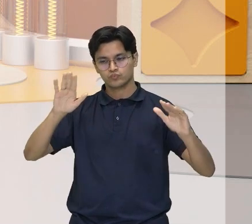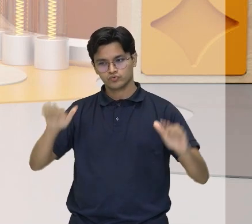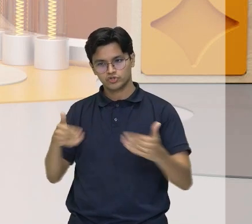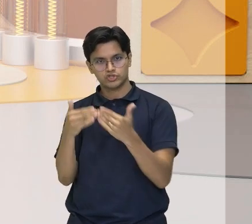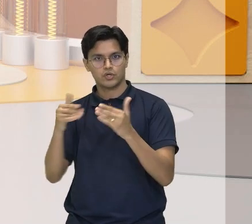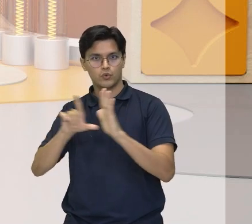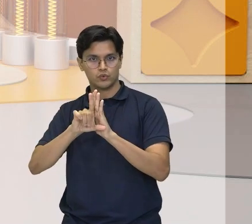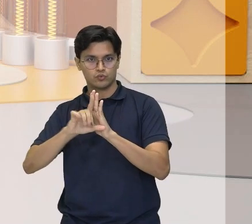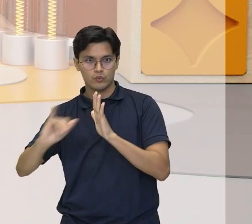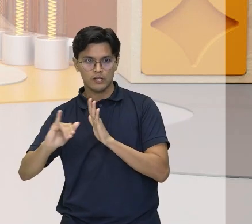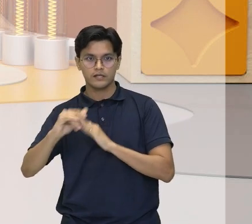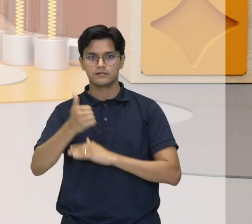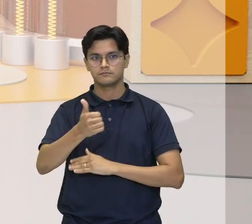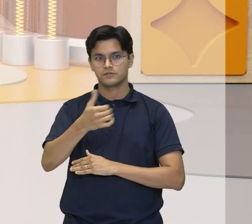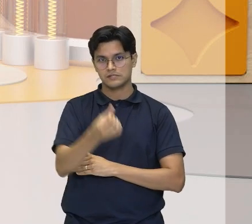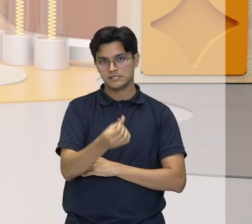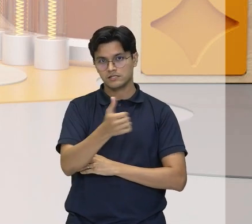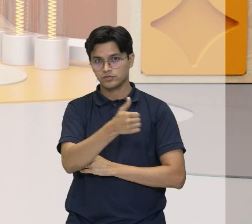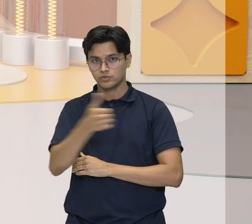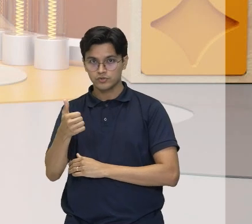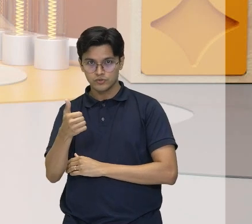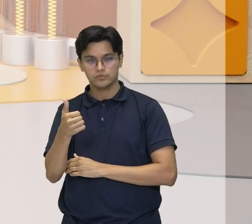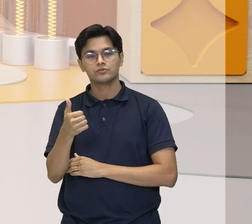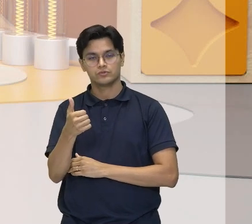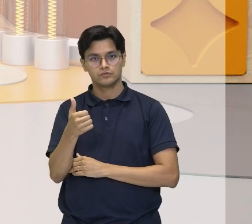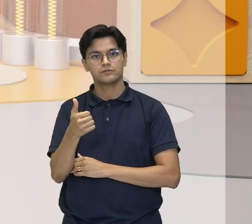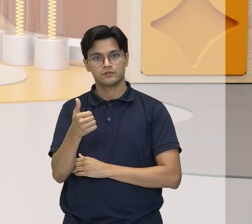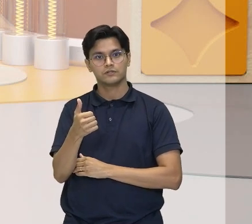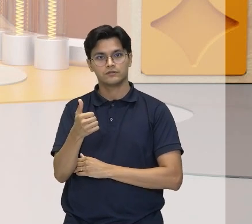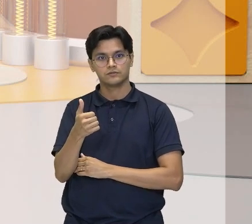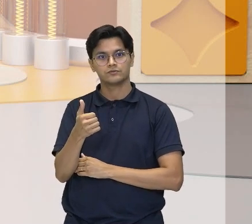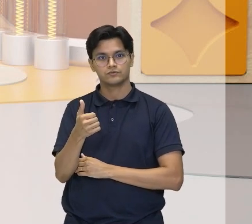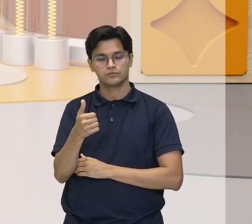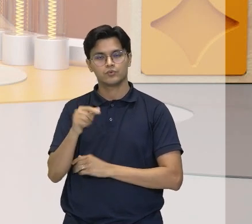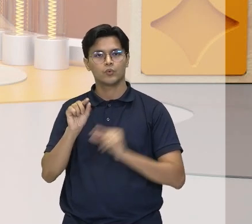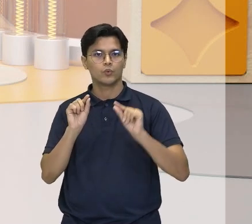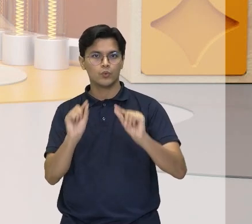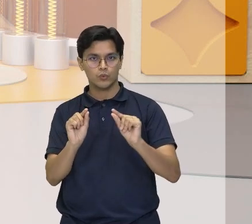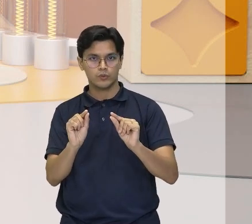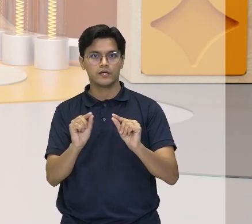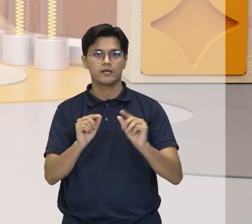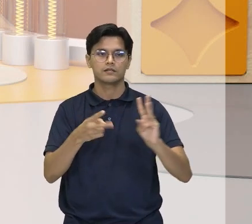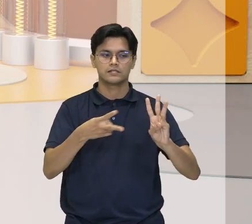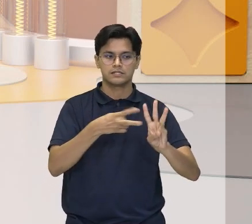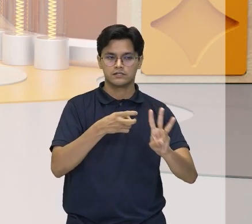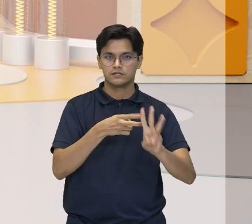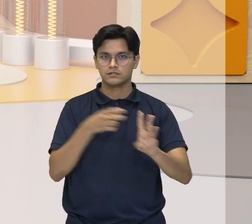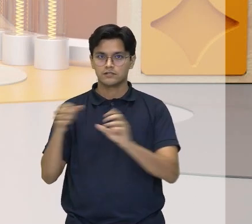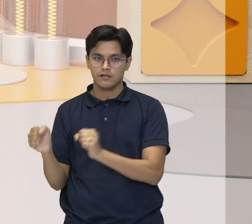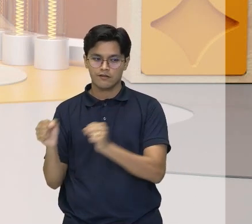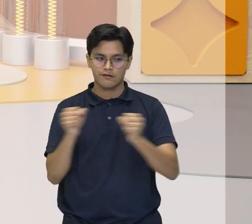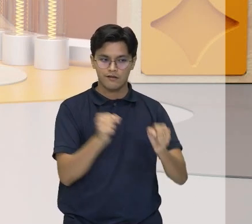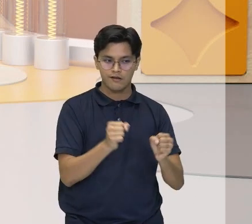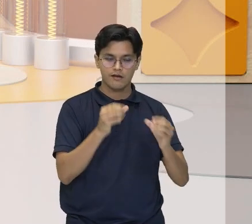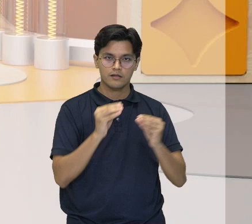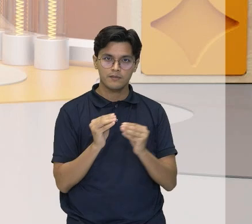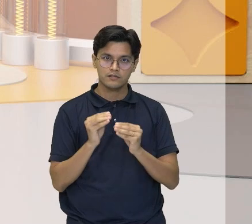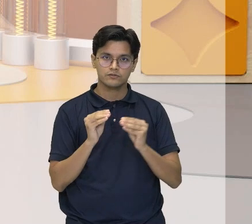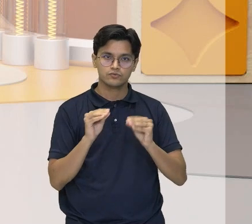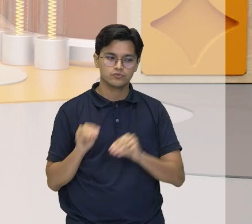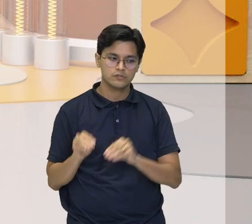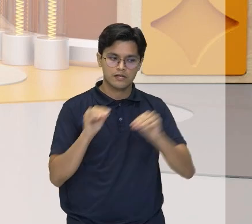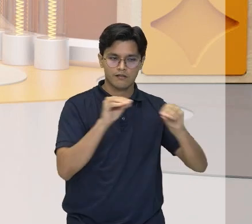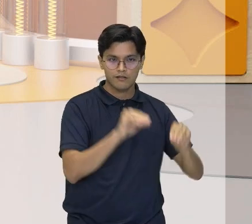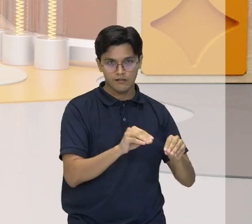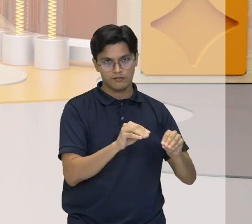a alocação de indígenas para o serviço real e dos colonos, ela era dividida em duas